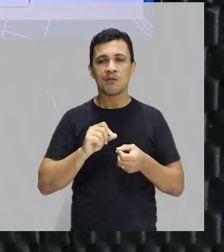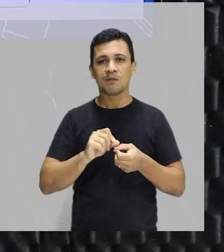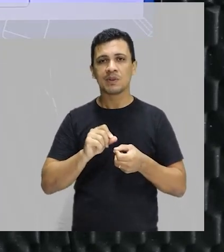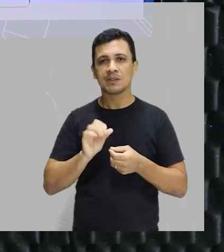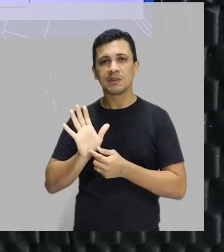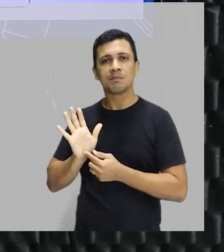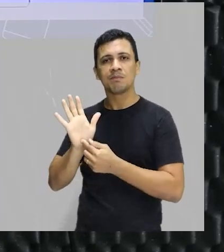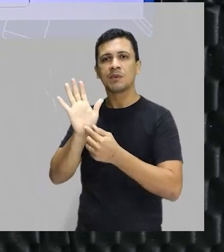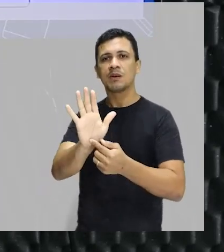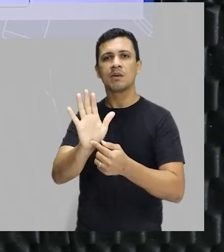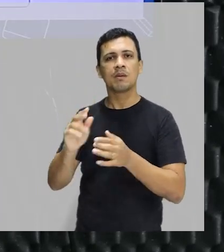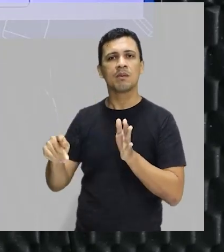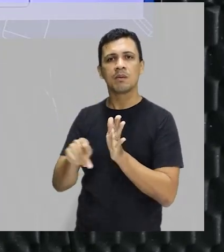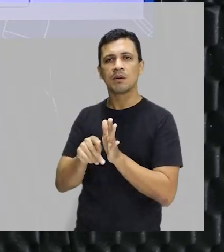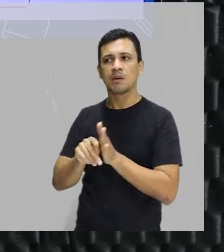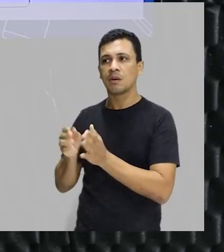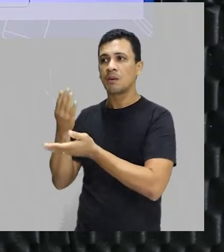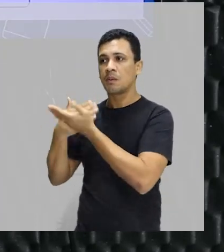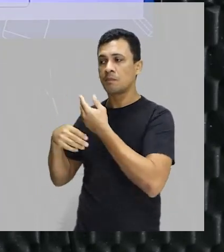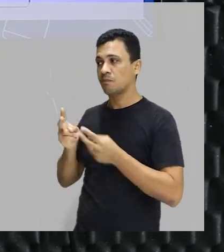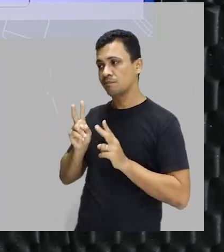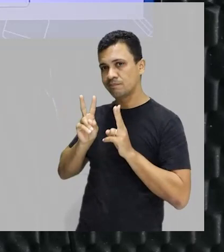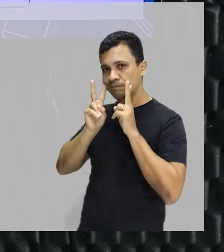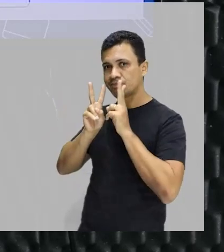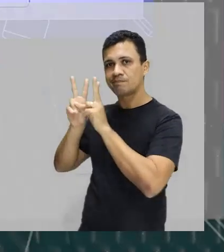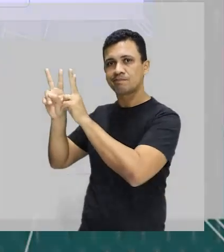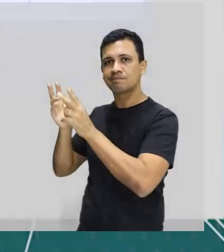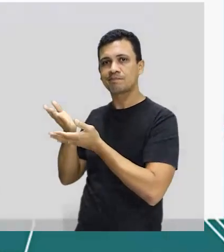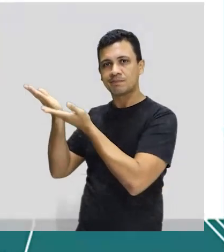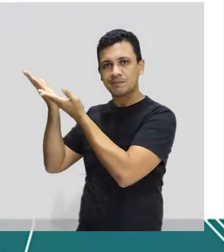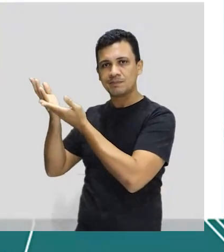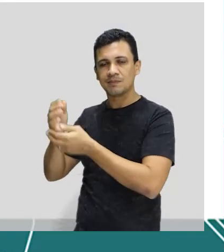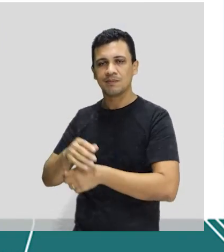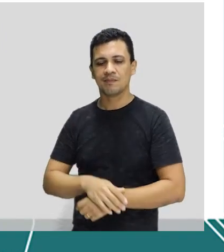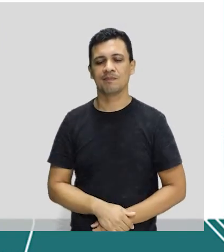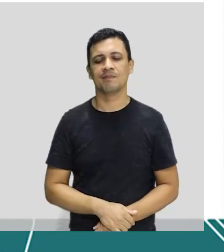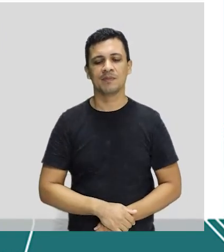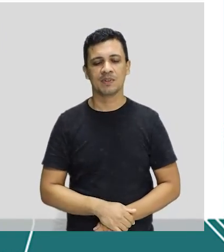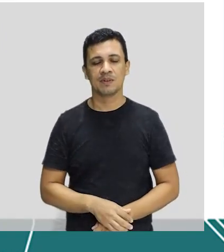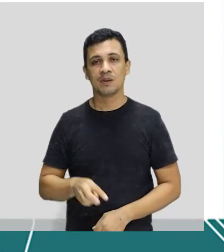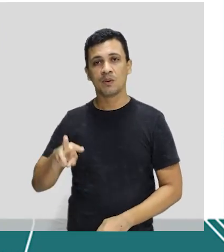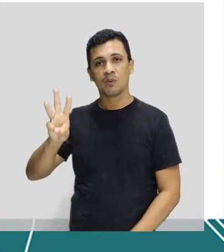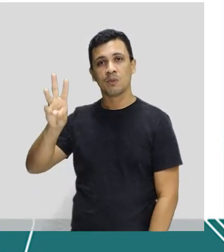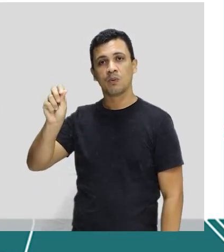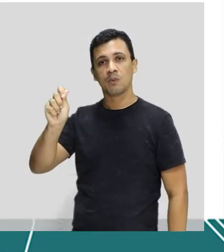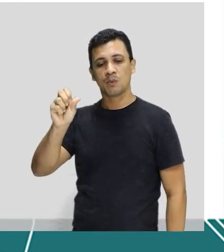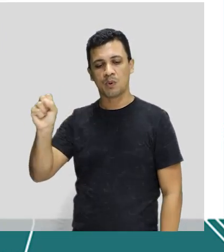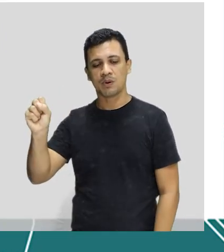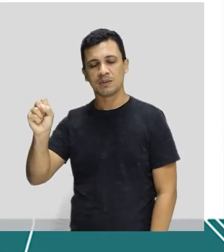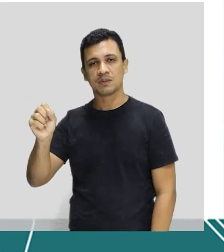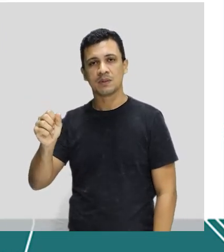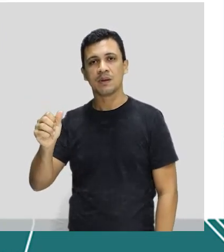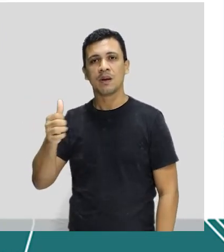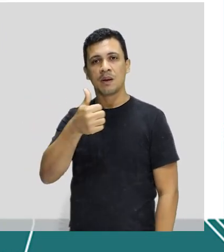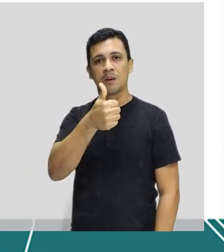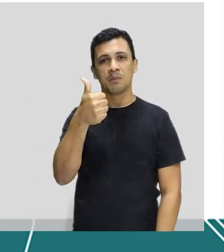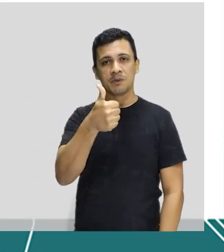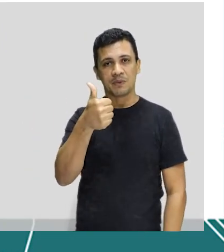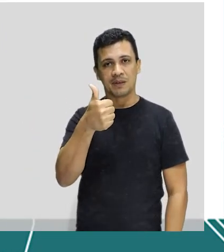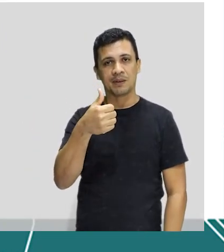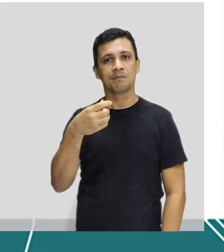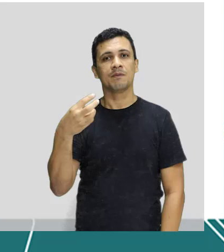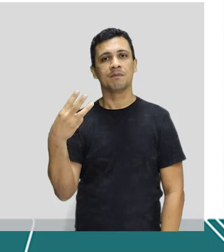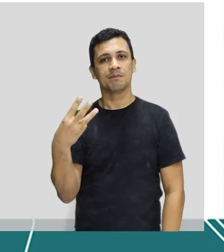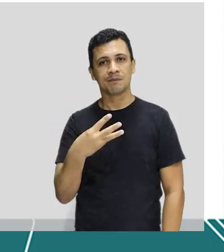representações do passado. Olha aqui para vocês poderem visualizar. Was, primeira pessoa e terceiras pessoas do